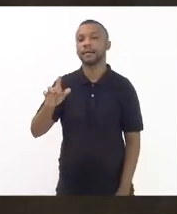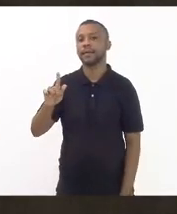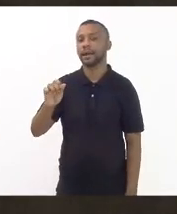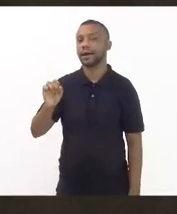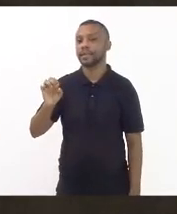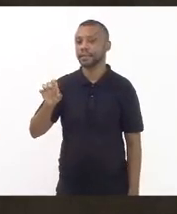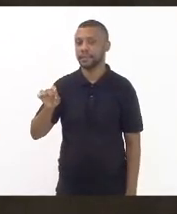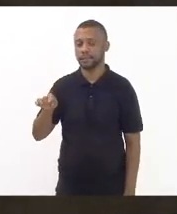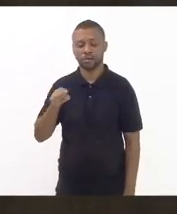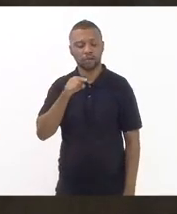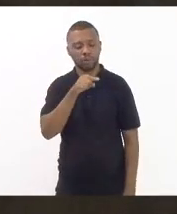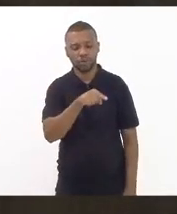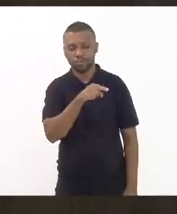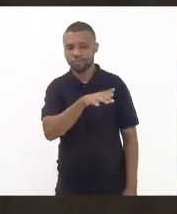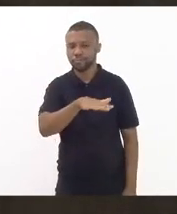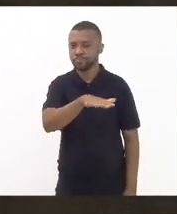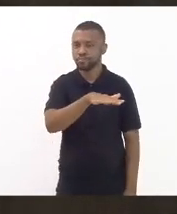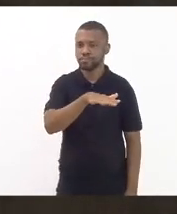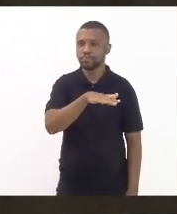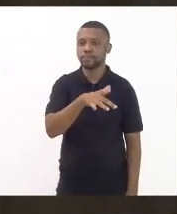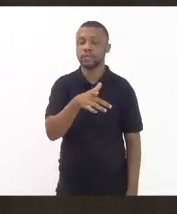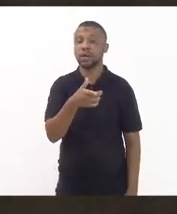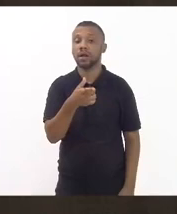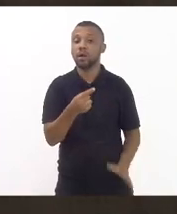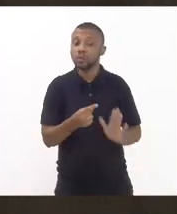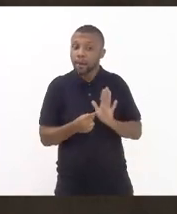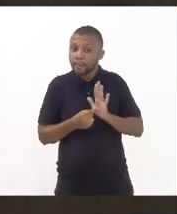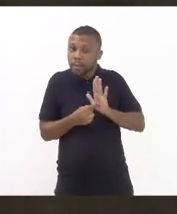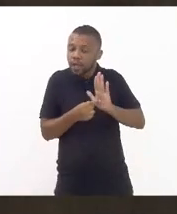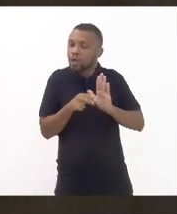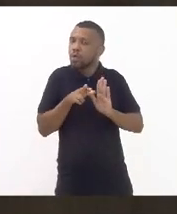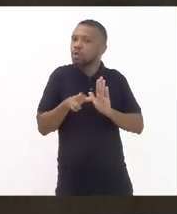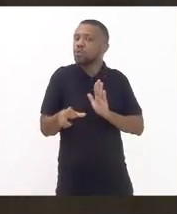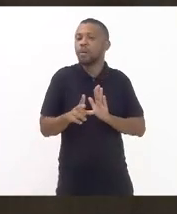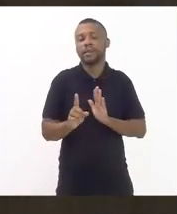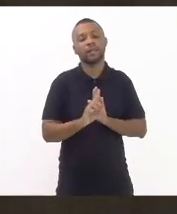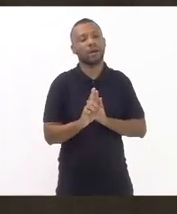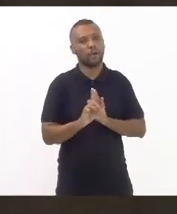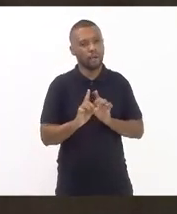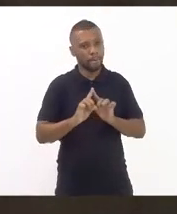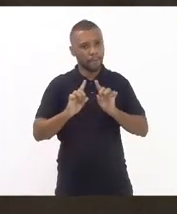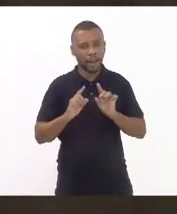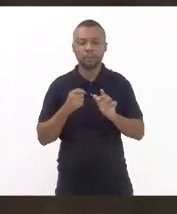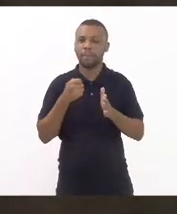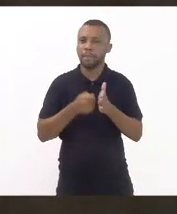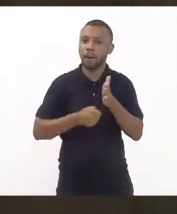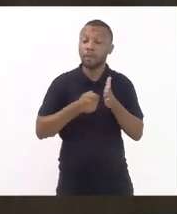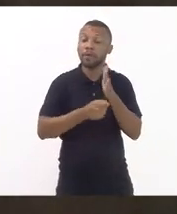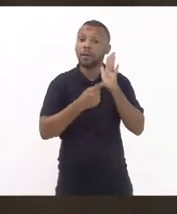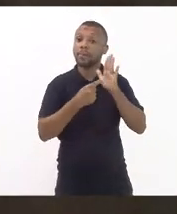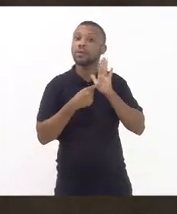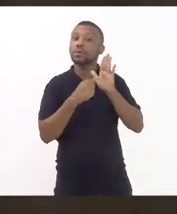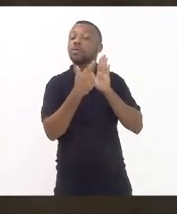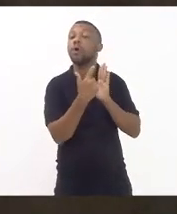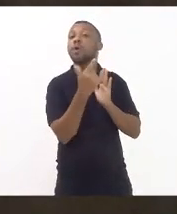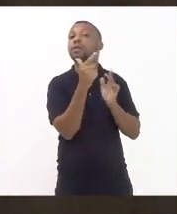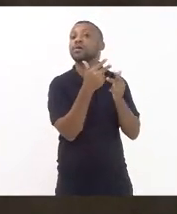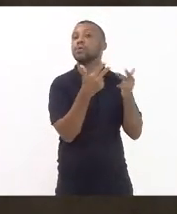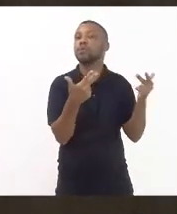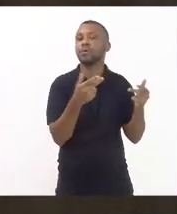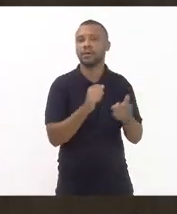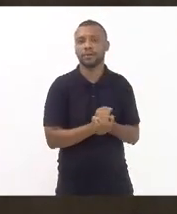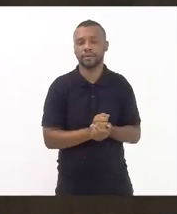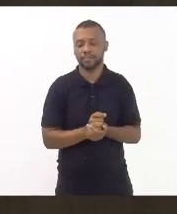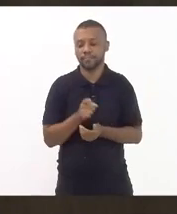CEAP não é o que está sendo apresentado, mas nós vamos batalhar. Está sendo apresentado uma outra coisa. E para o